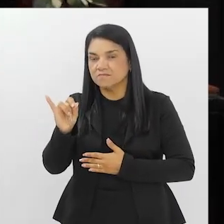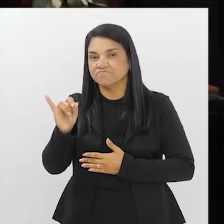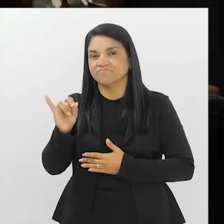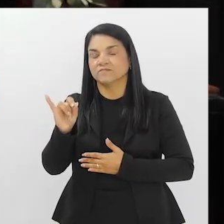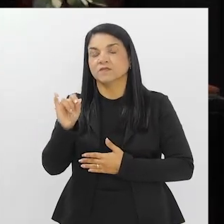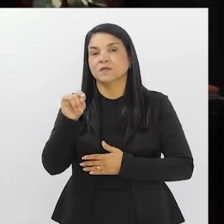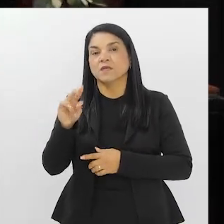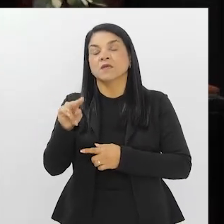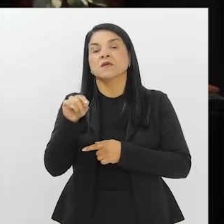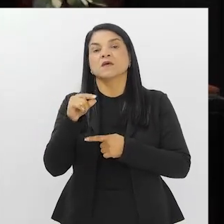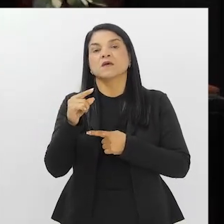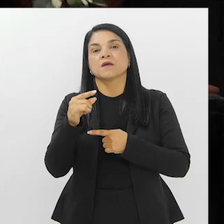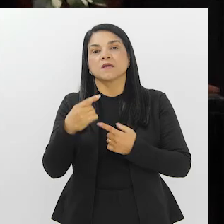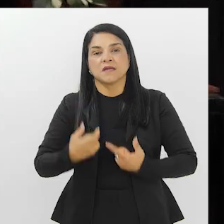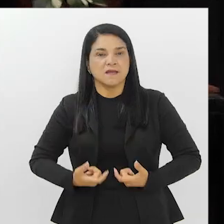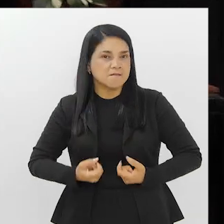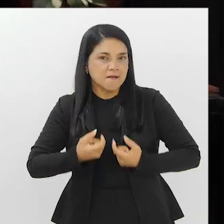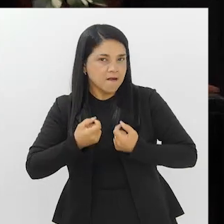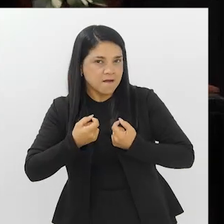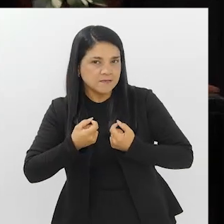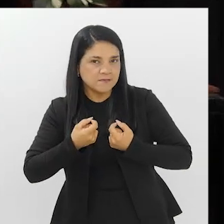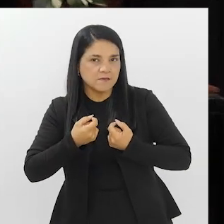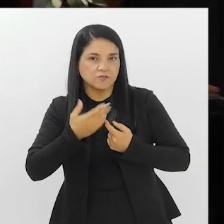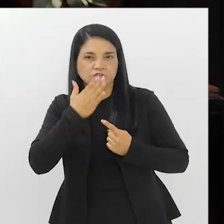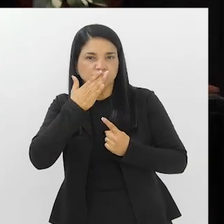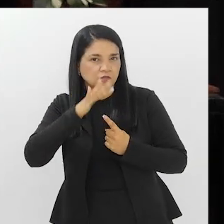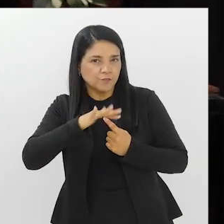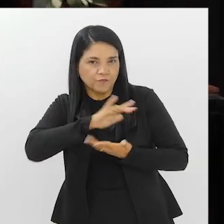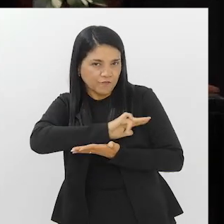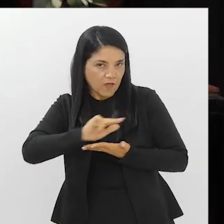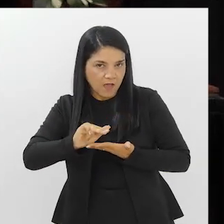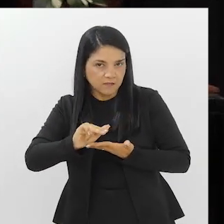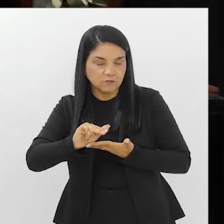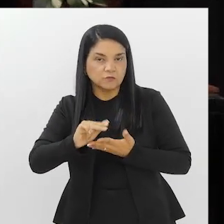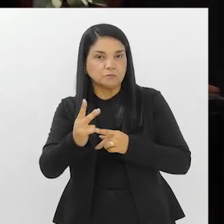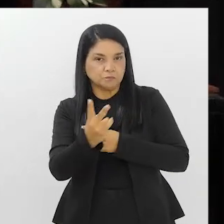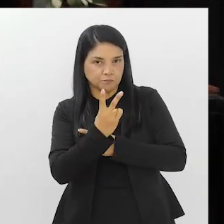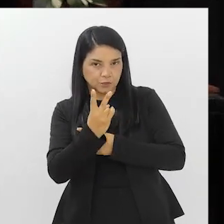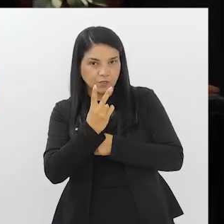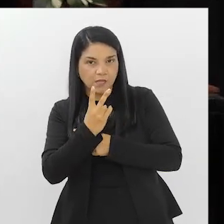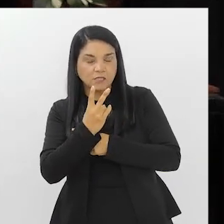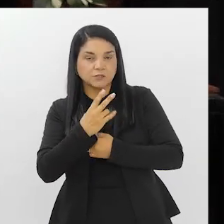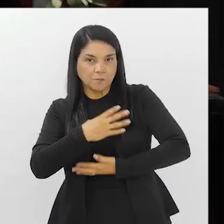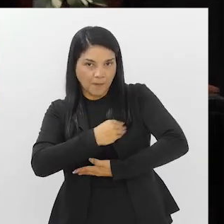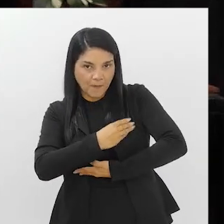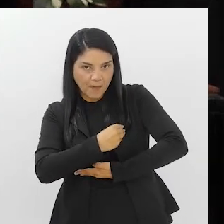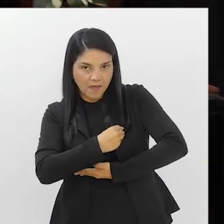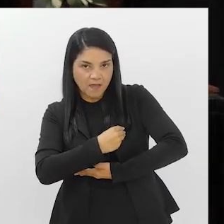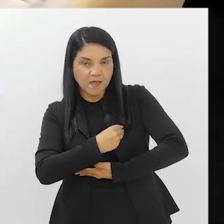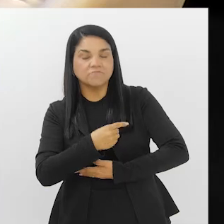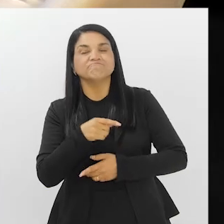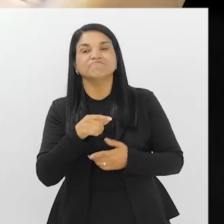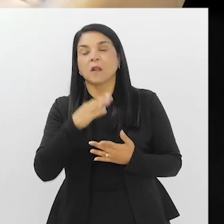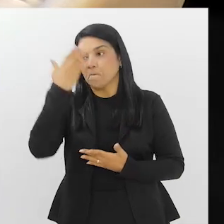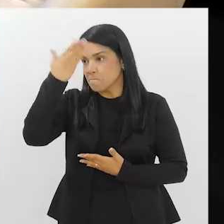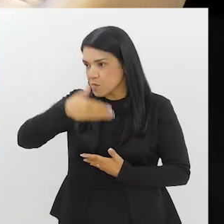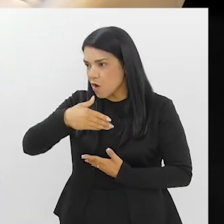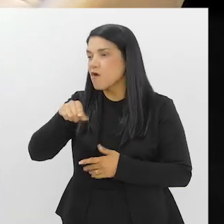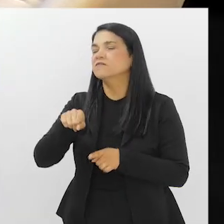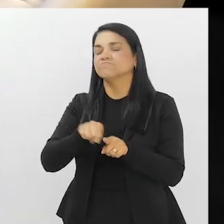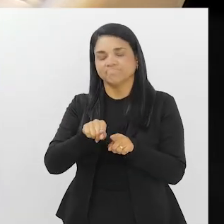mais protegida contra quaisquer tipos de cânceres? Ou isso é comprovado? É